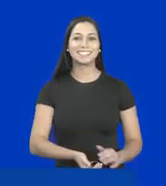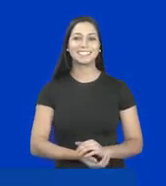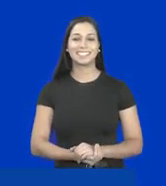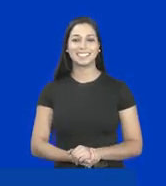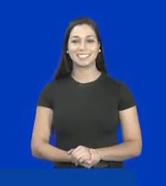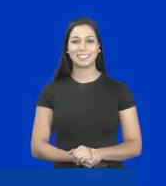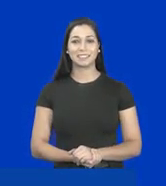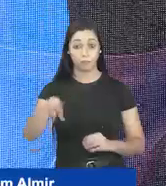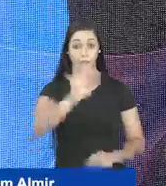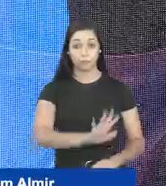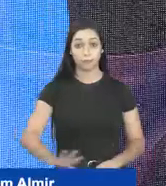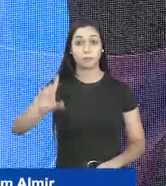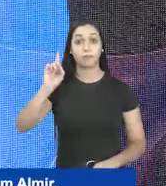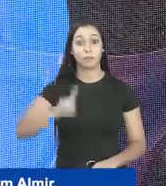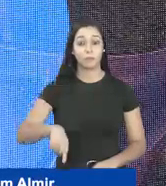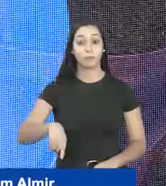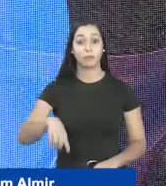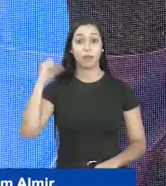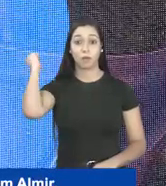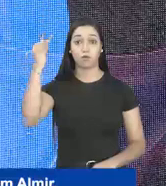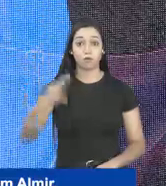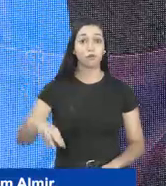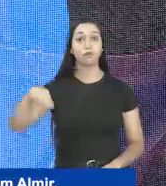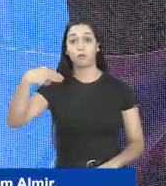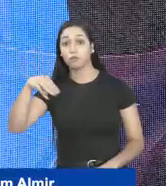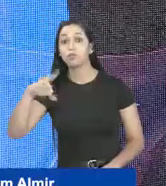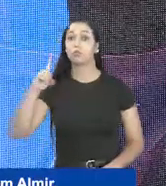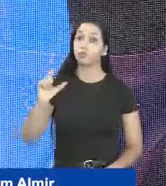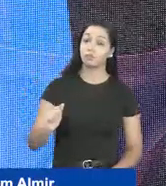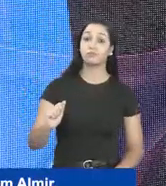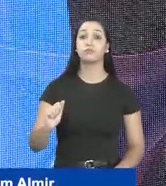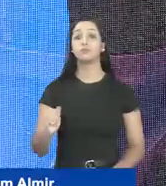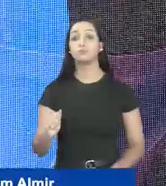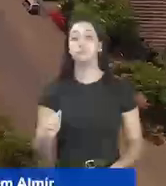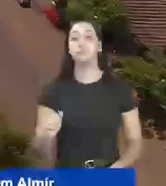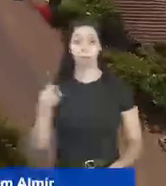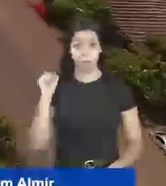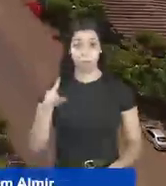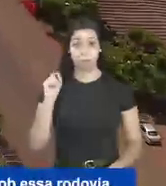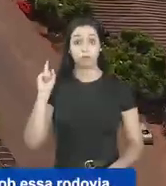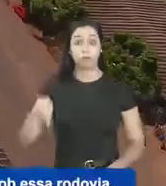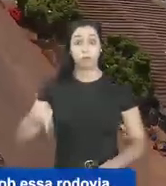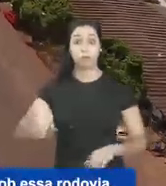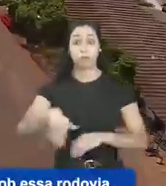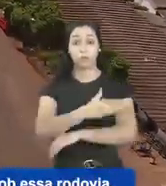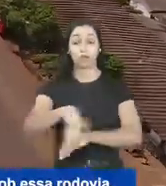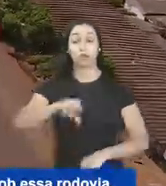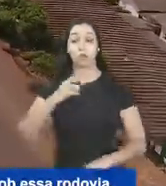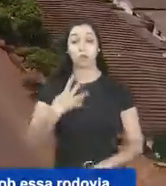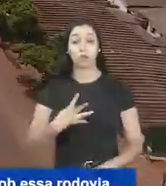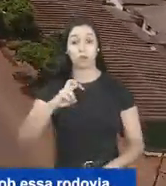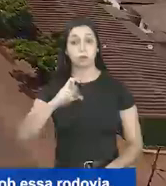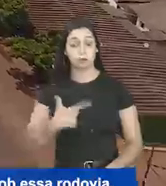Compromisso do Leão. Essa região aqui é a grande região do Alvorada, Morumbi, Dom Almir. O azul é a